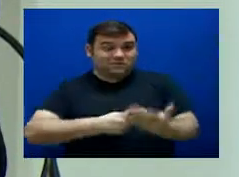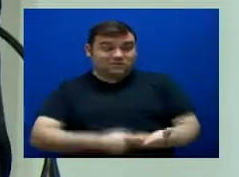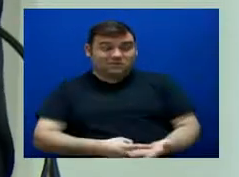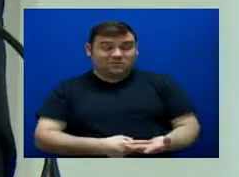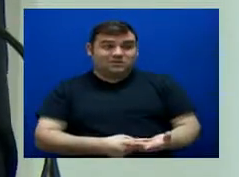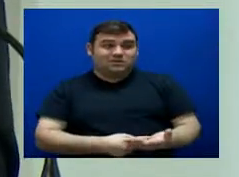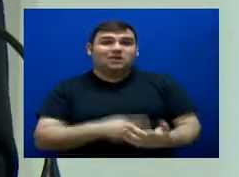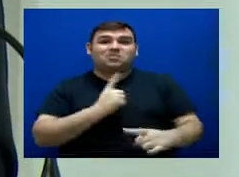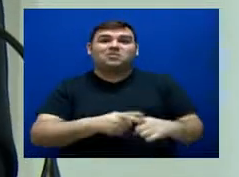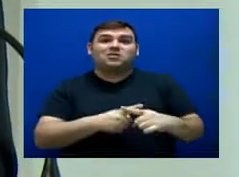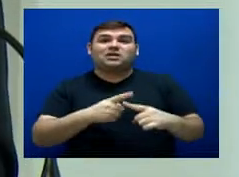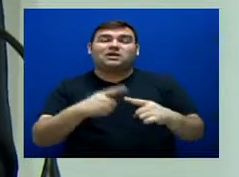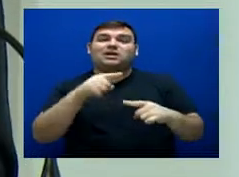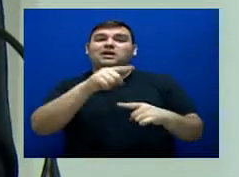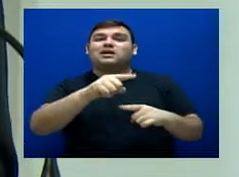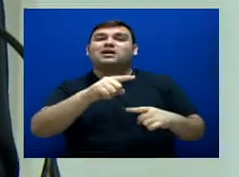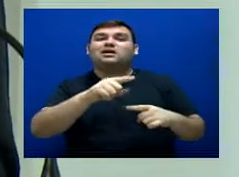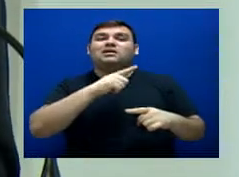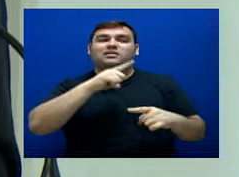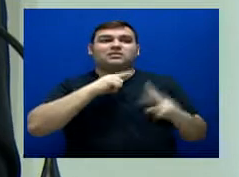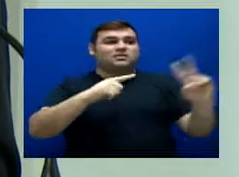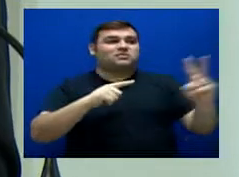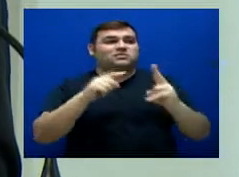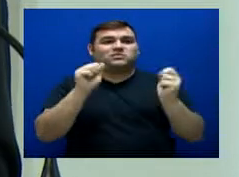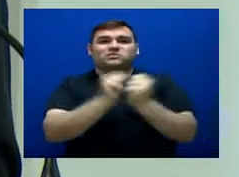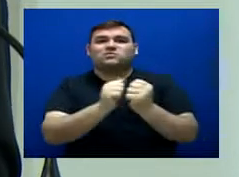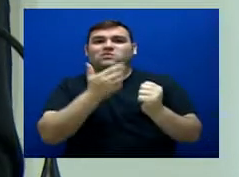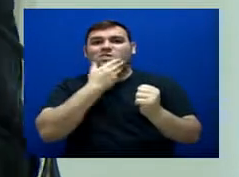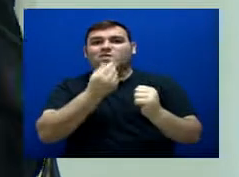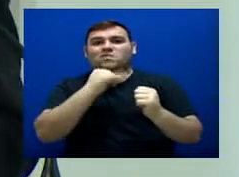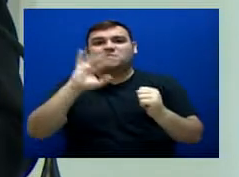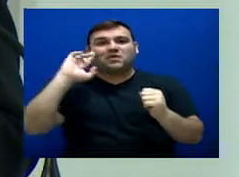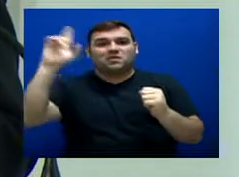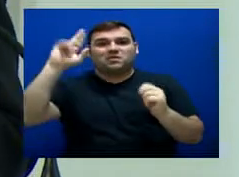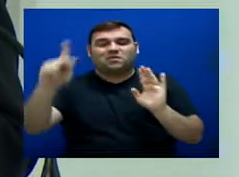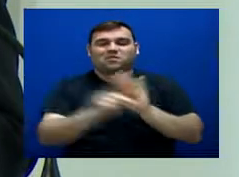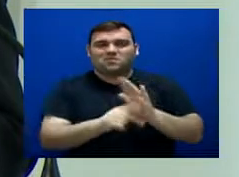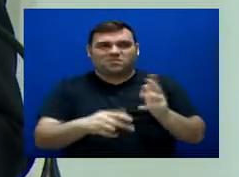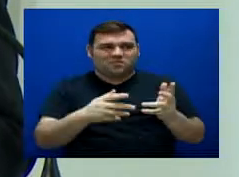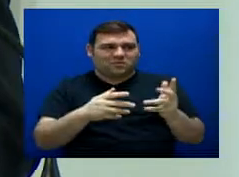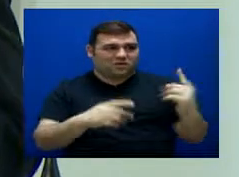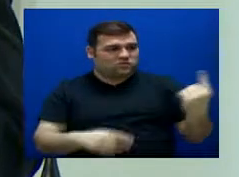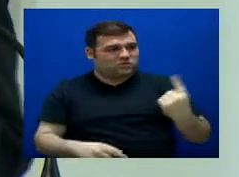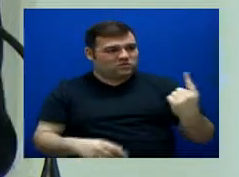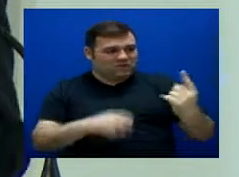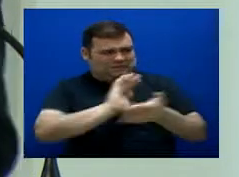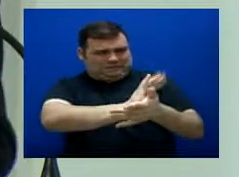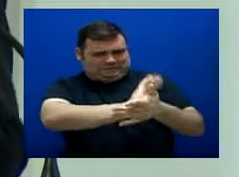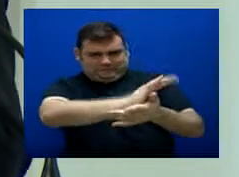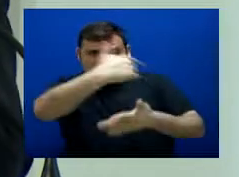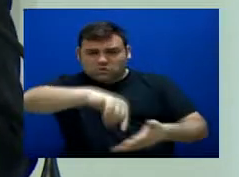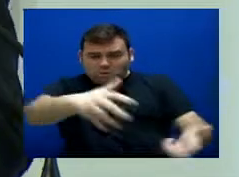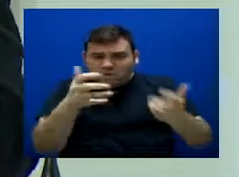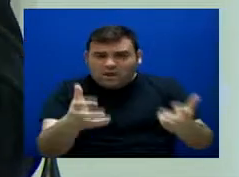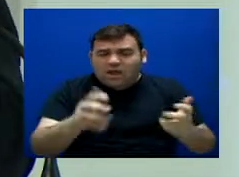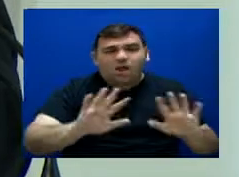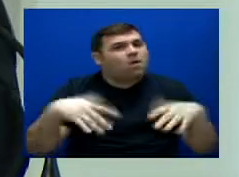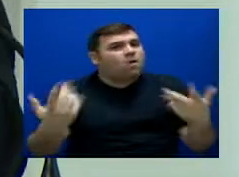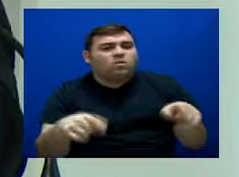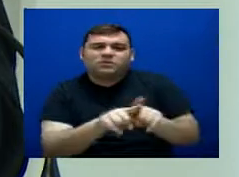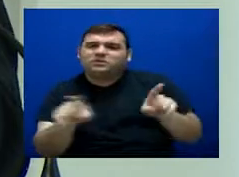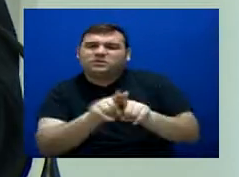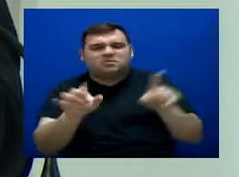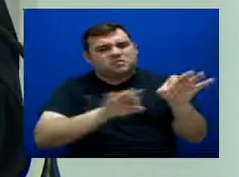marcada, porque ela estava com dois dirigentes partidários junto. Ou será que ele quer receber ela sozinha para humilhar ela de novo? Ou para armar